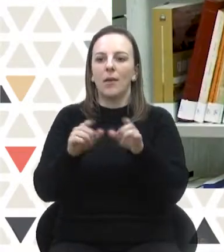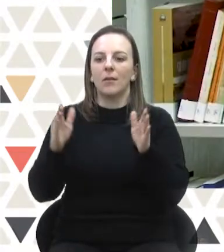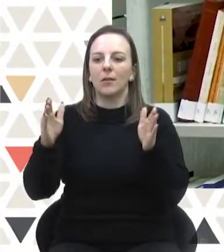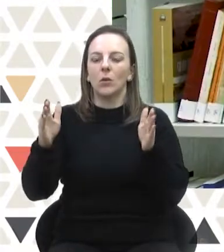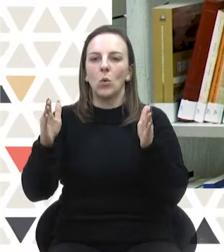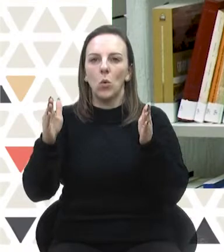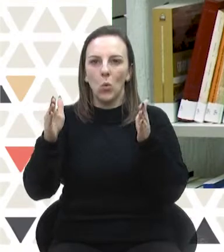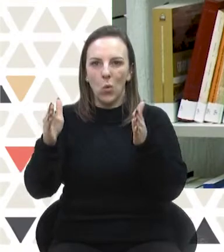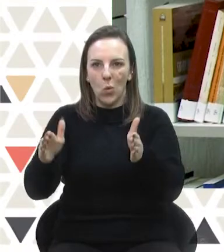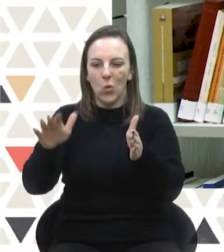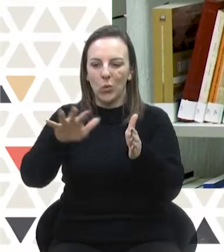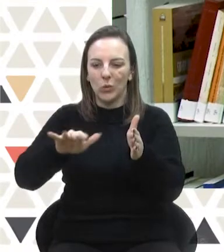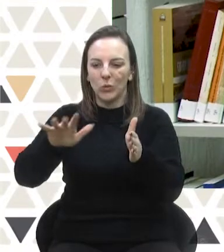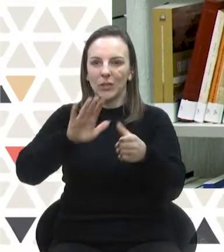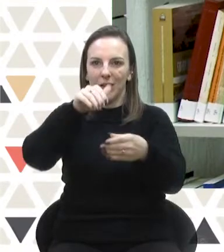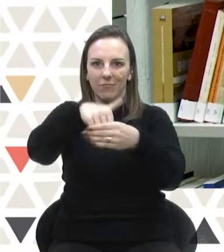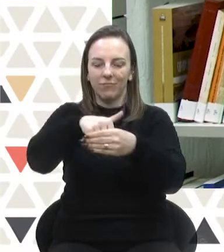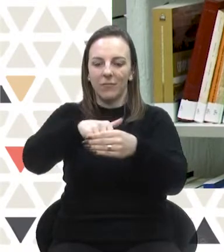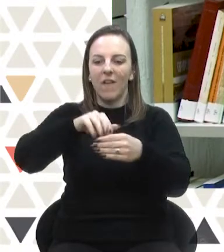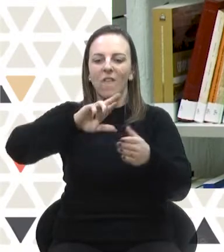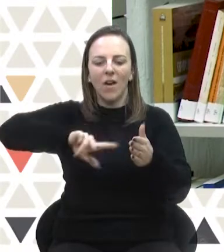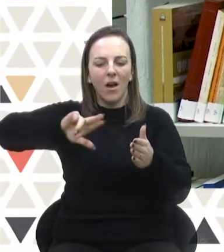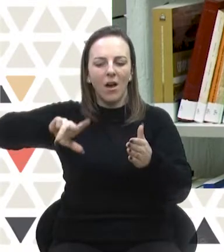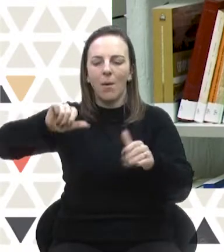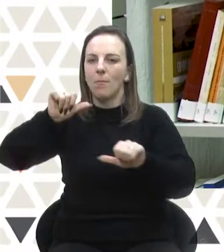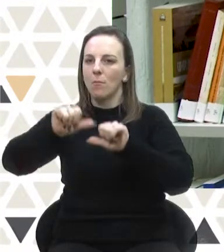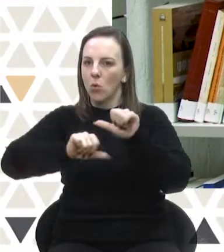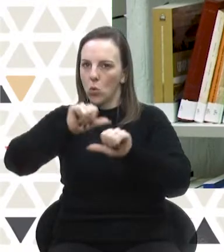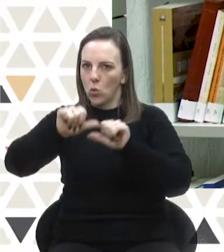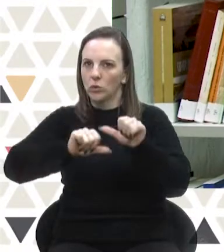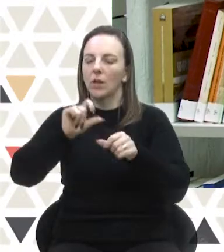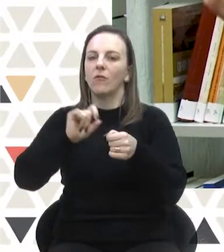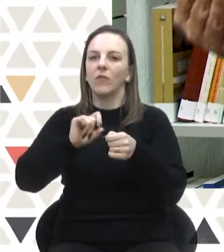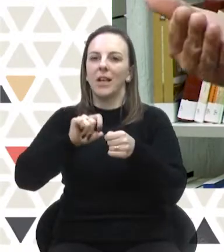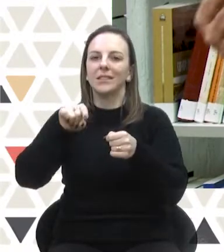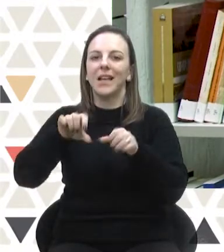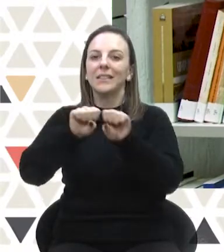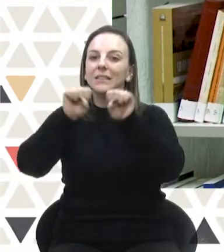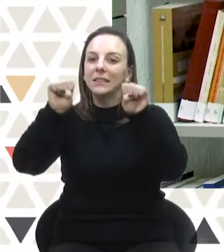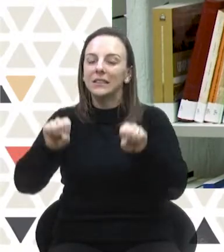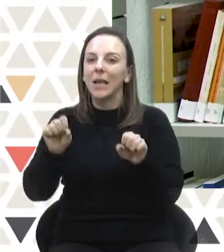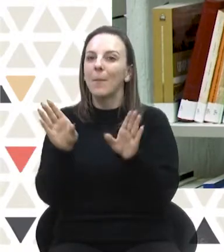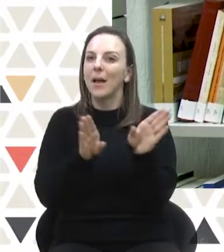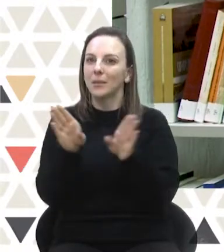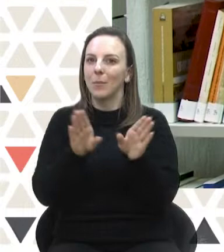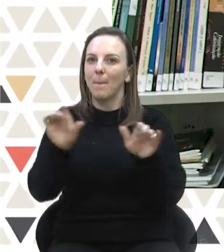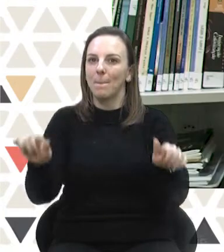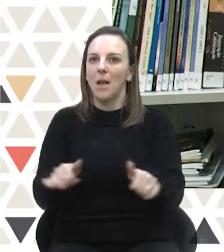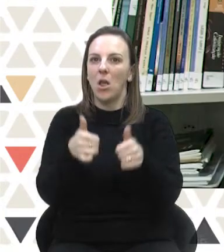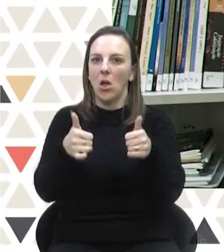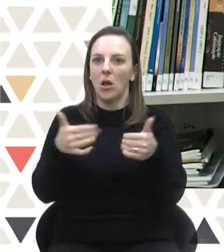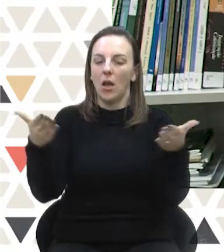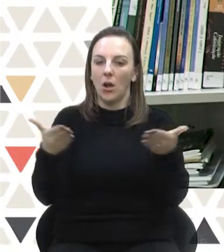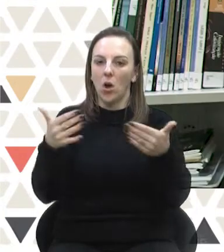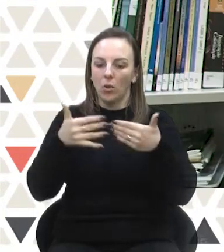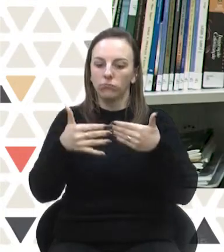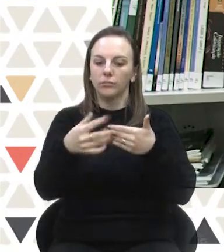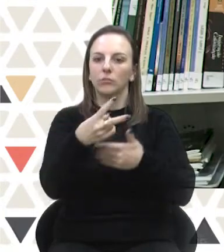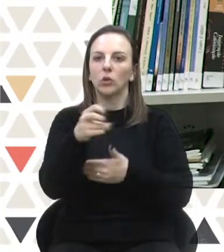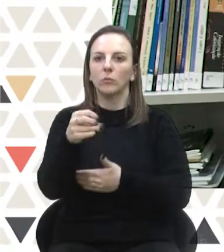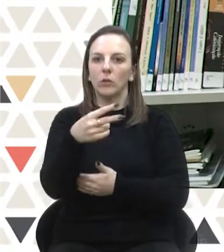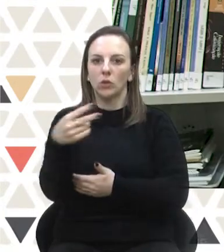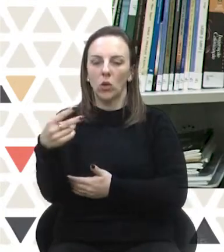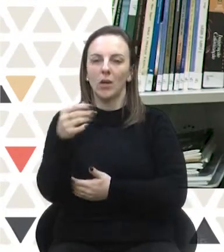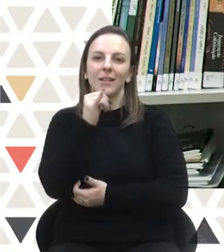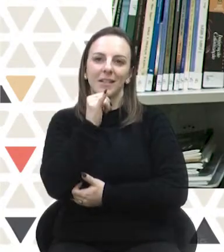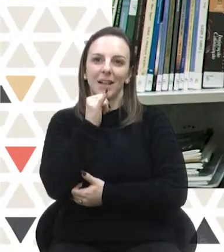urna eletrônica, várias alterações foram efetuadas para que esse sistema fique mais acessível. Para as eleições de 2022,